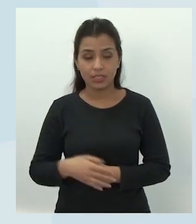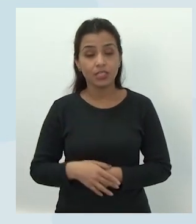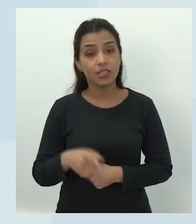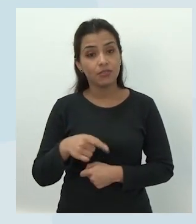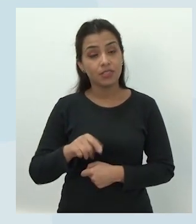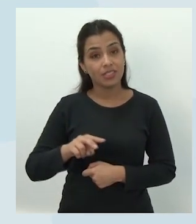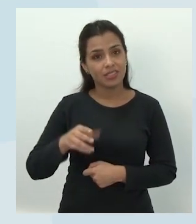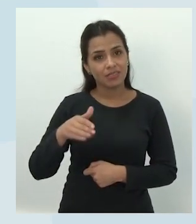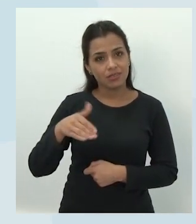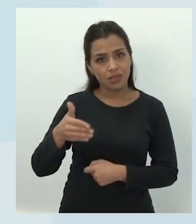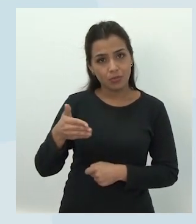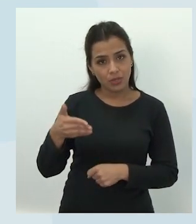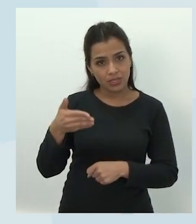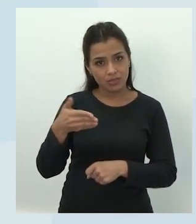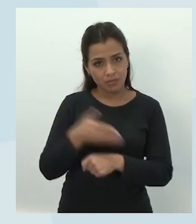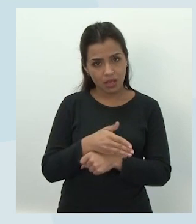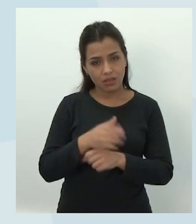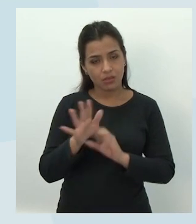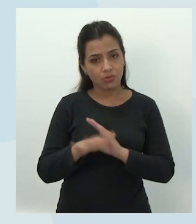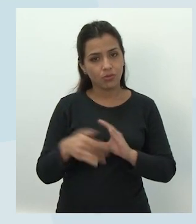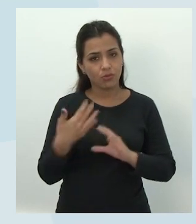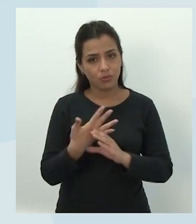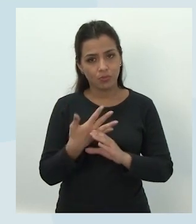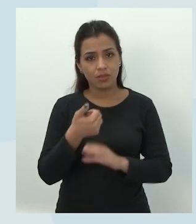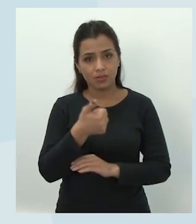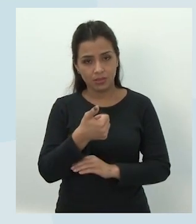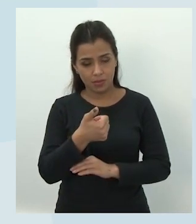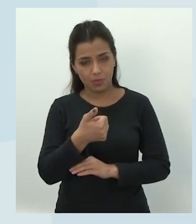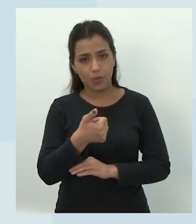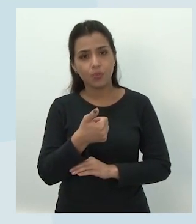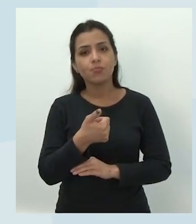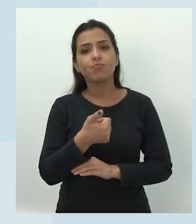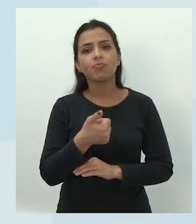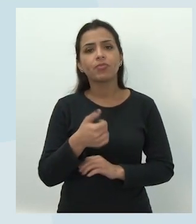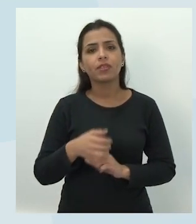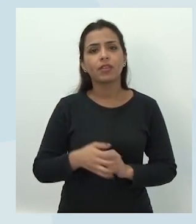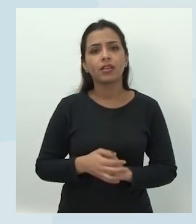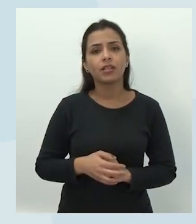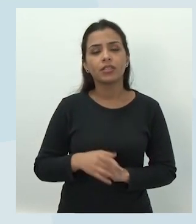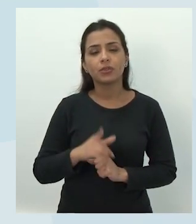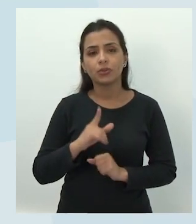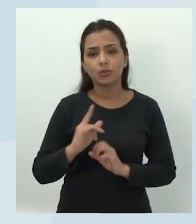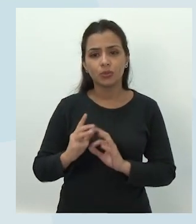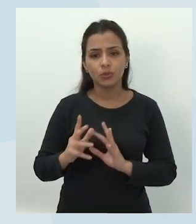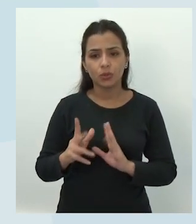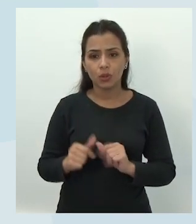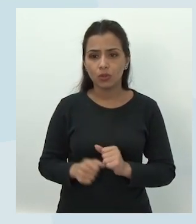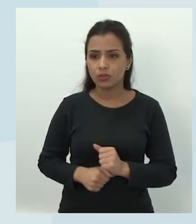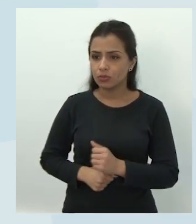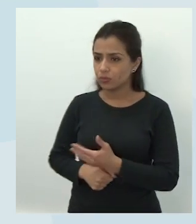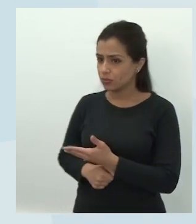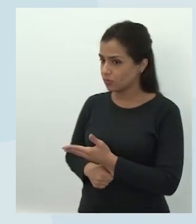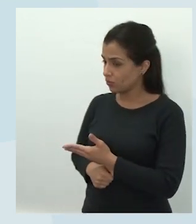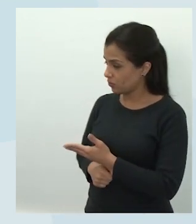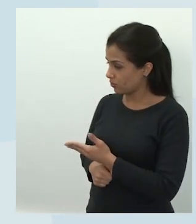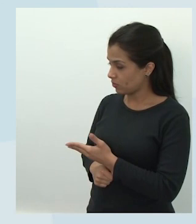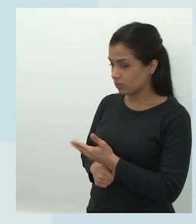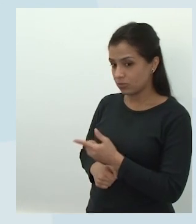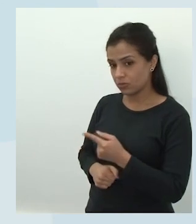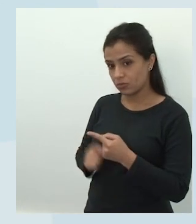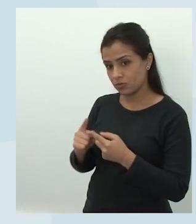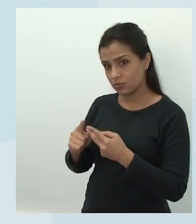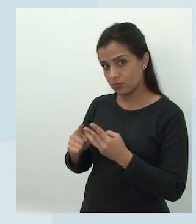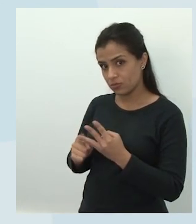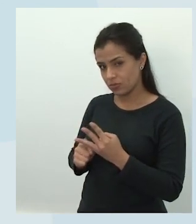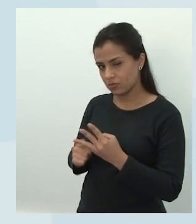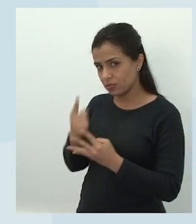vocês pesquisem aí no YouTube, tá? Todos esses que aparecem aqui, esses títulos, né, que aparecem embaixo aí no cantinho